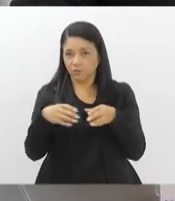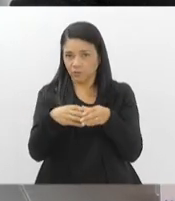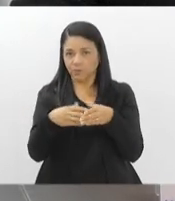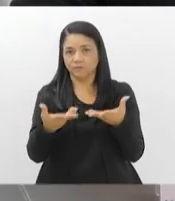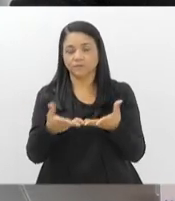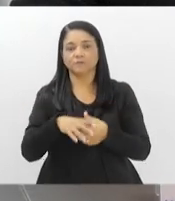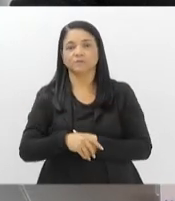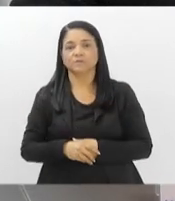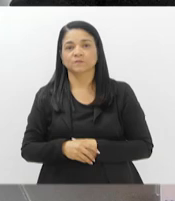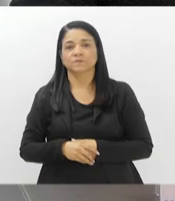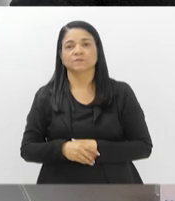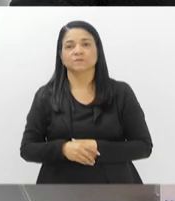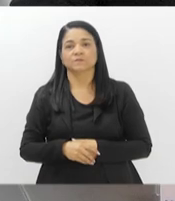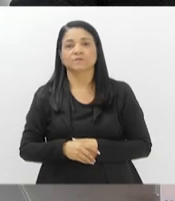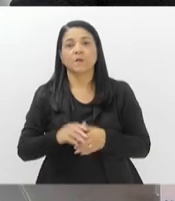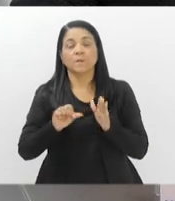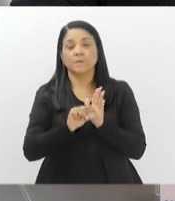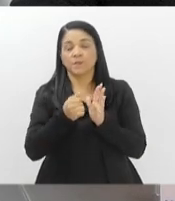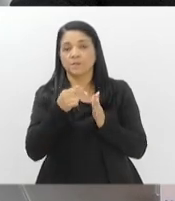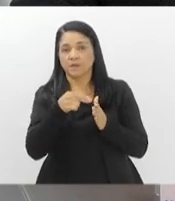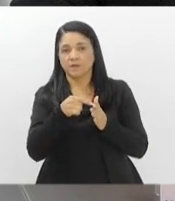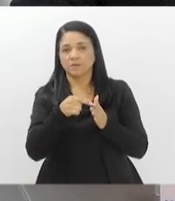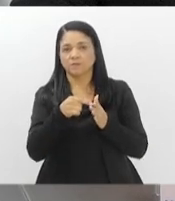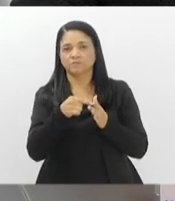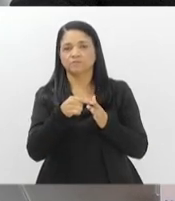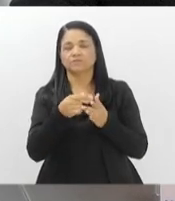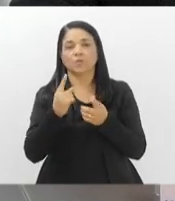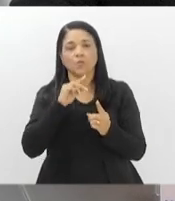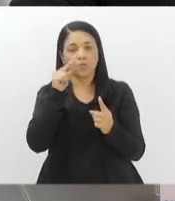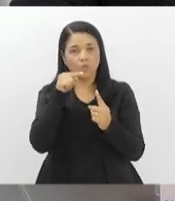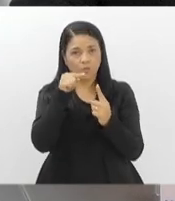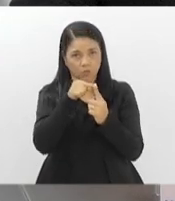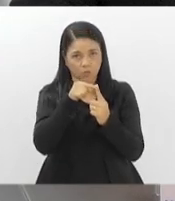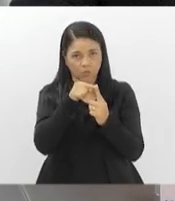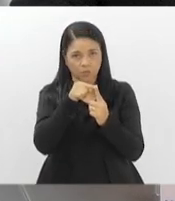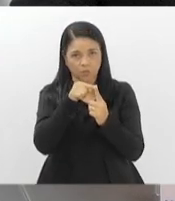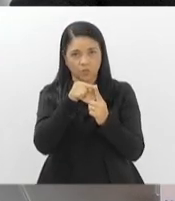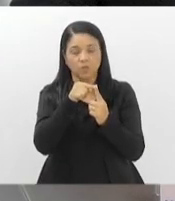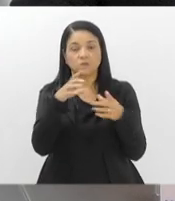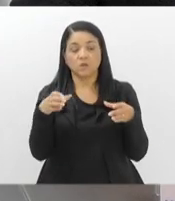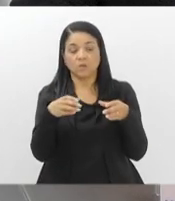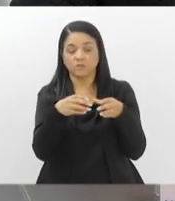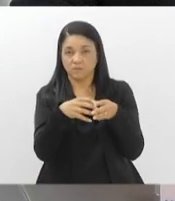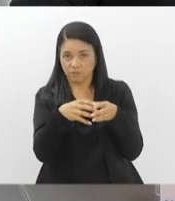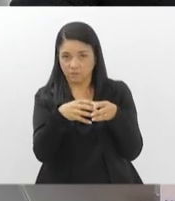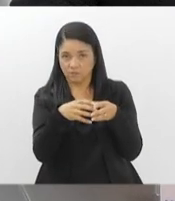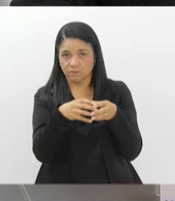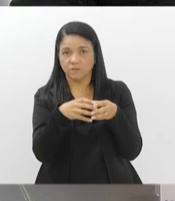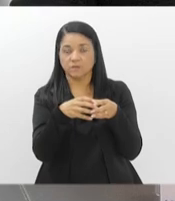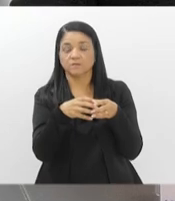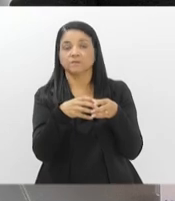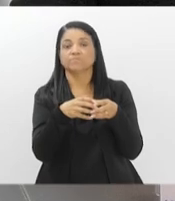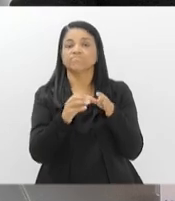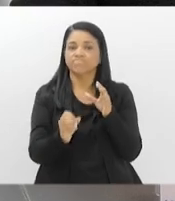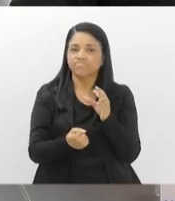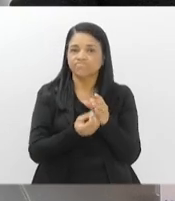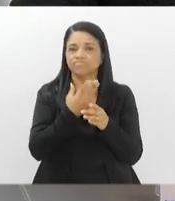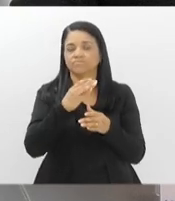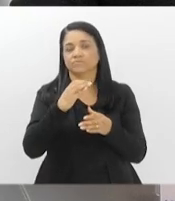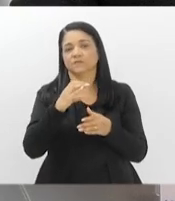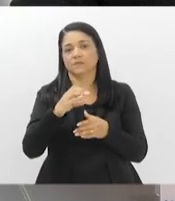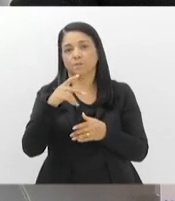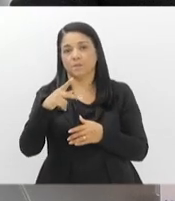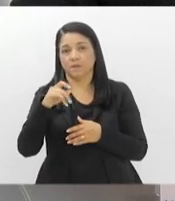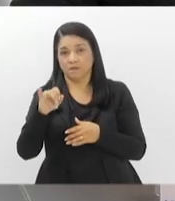ã primeiro item aqui um enfoque retrospectivo e prospectivo desta comissão no intuito desta comissão parlamentar de